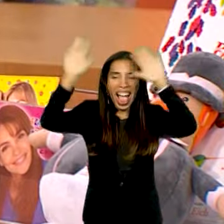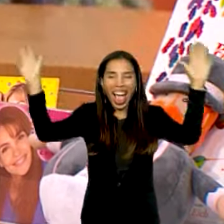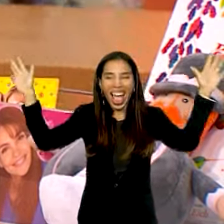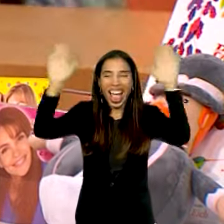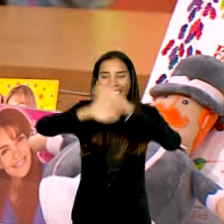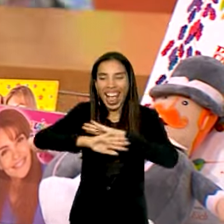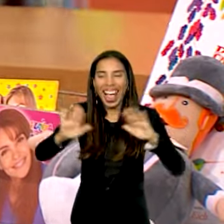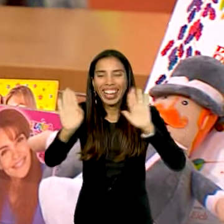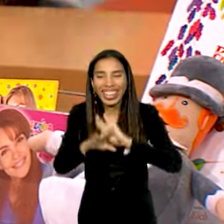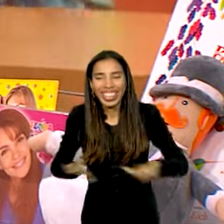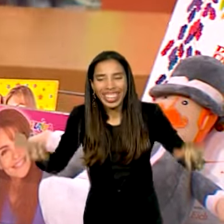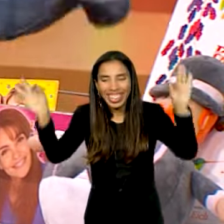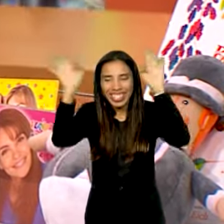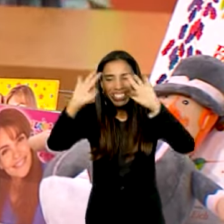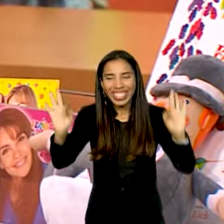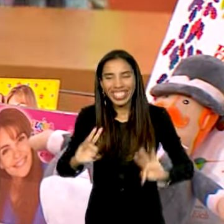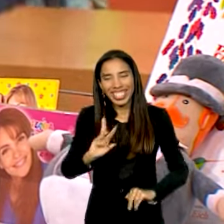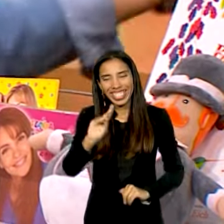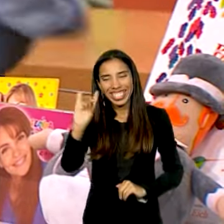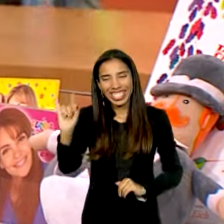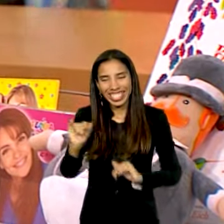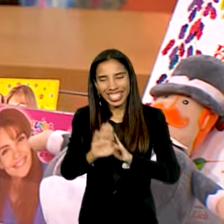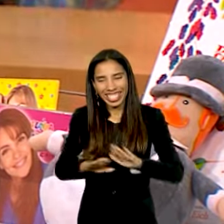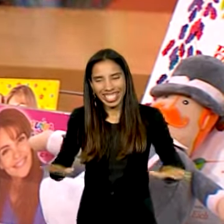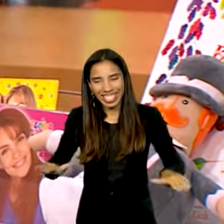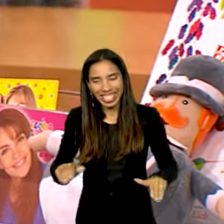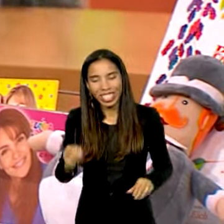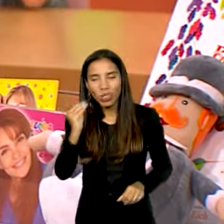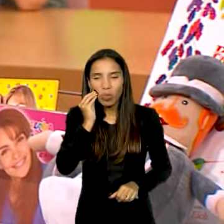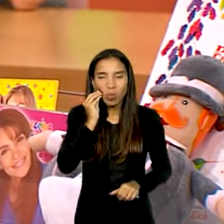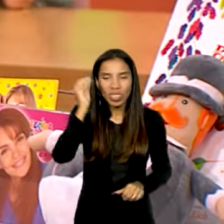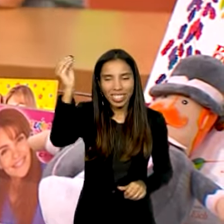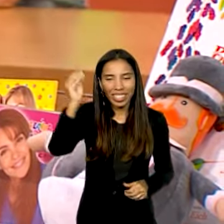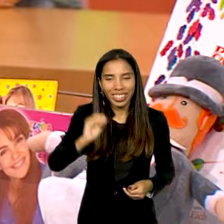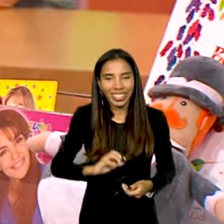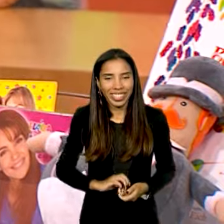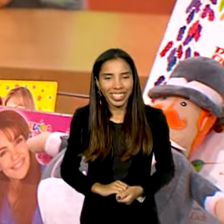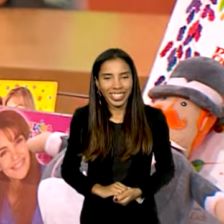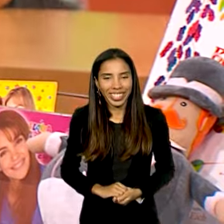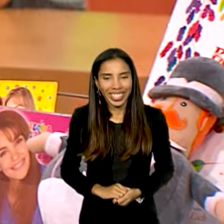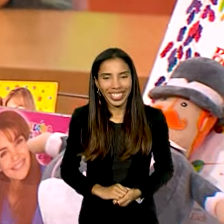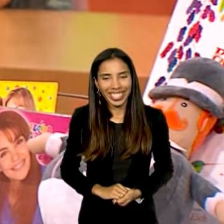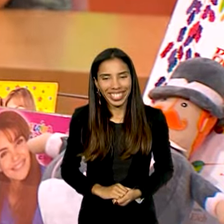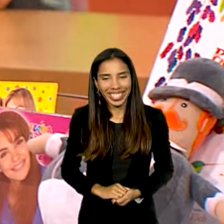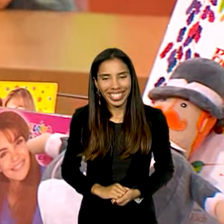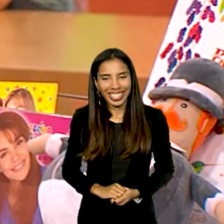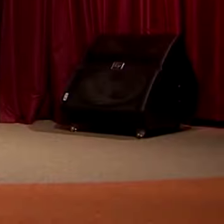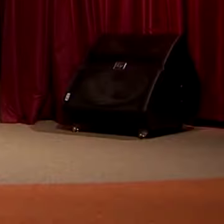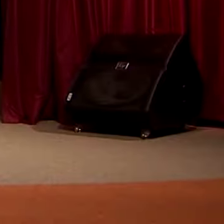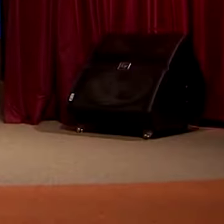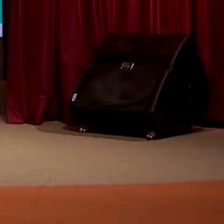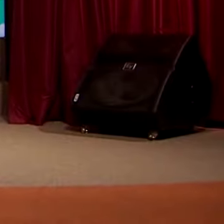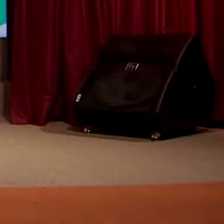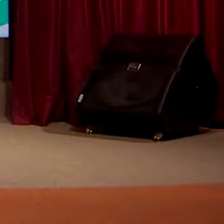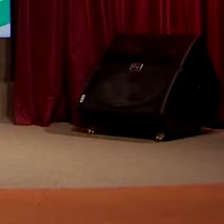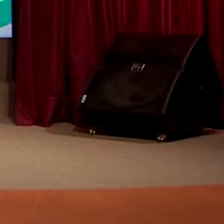aqui! Feliz Dia das Crianças! Beijos!